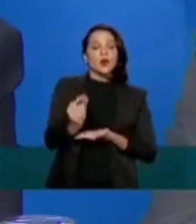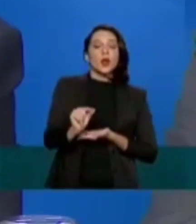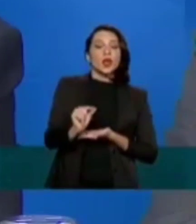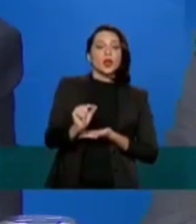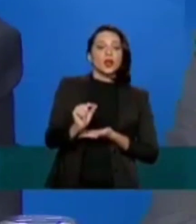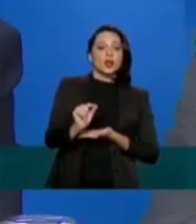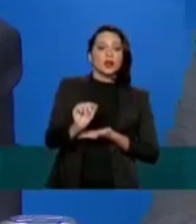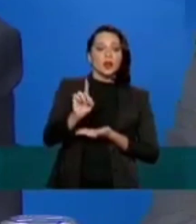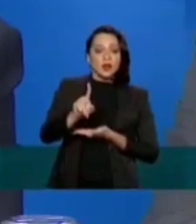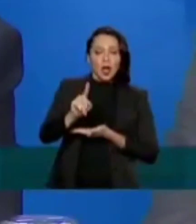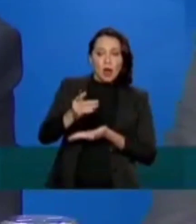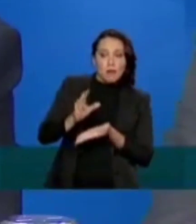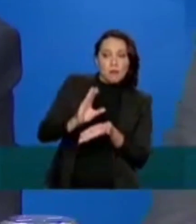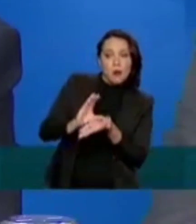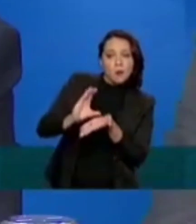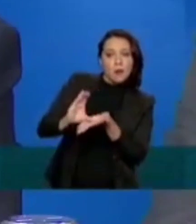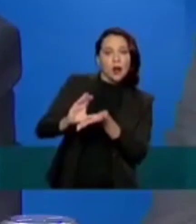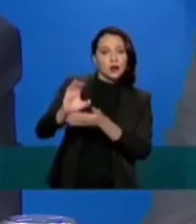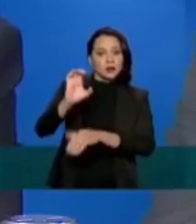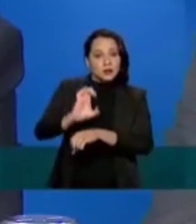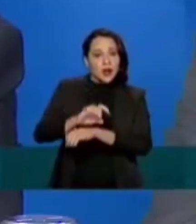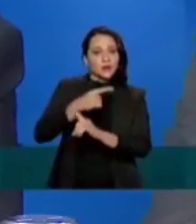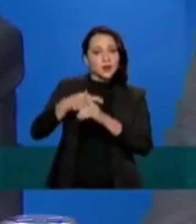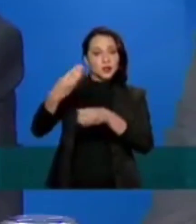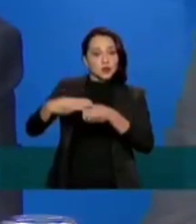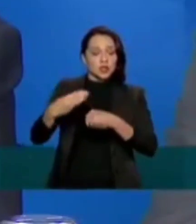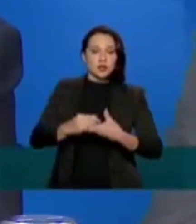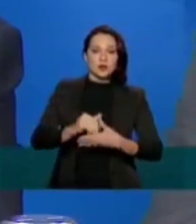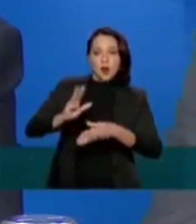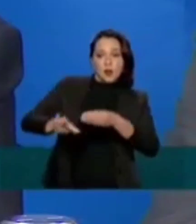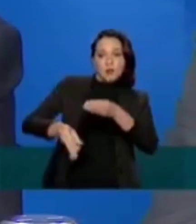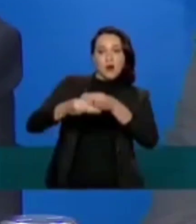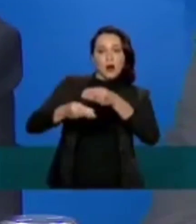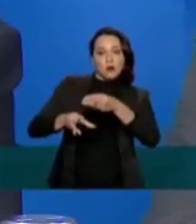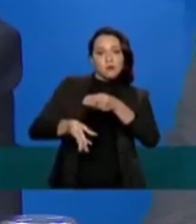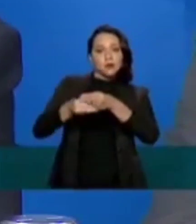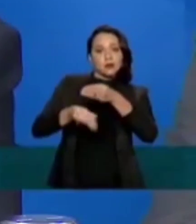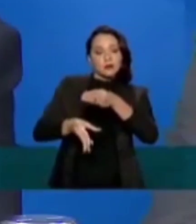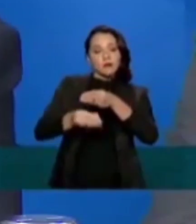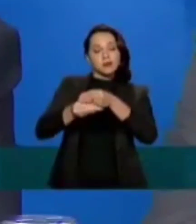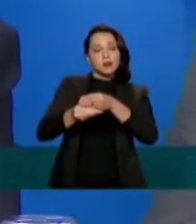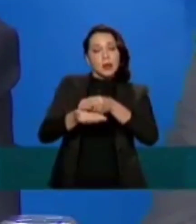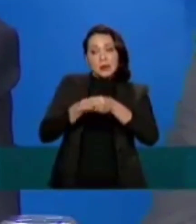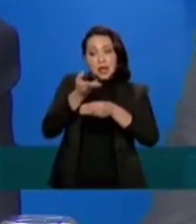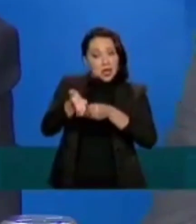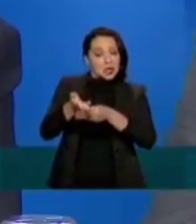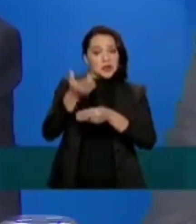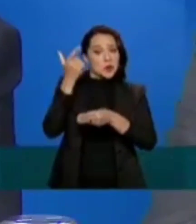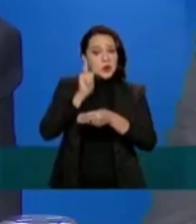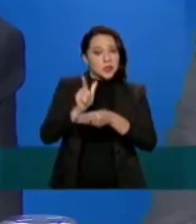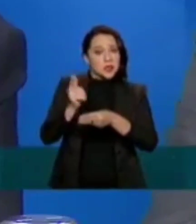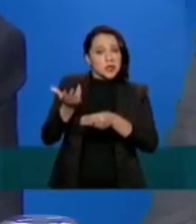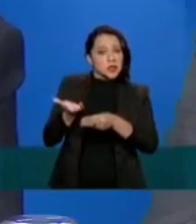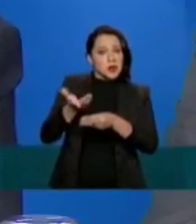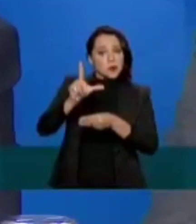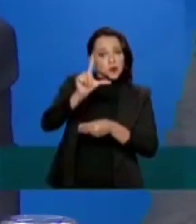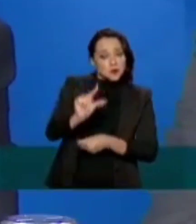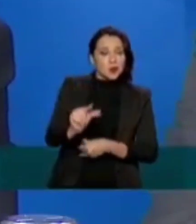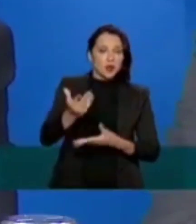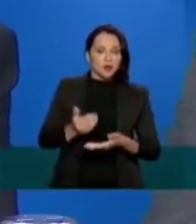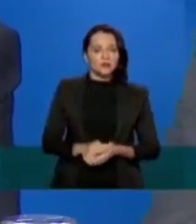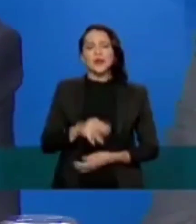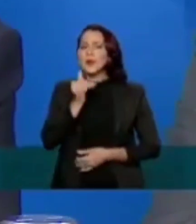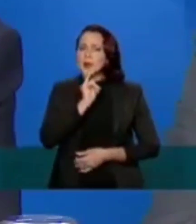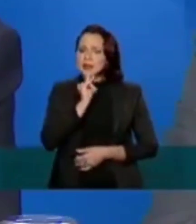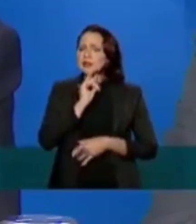repasse para estados e municípios, ressarcindo, transferindo receitas para que eles, então, possam reduzir. Eu vou dar